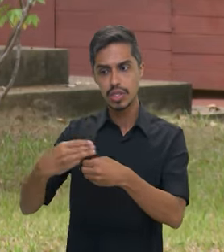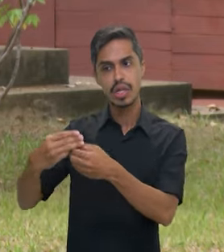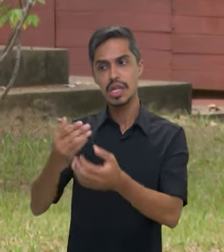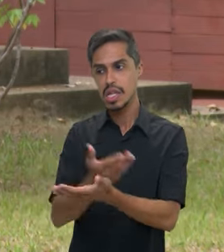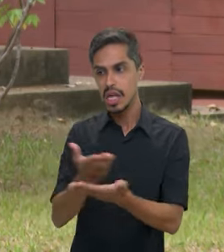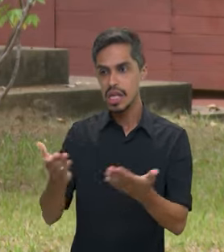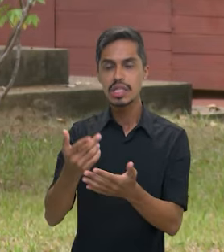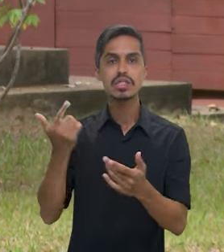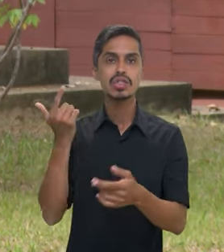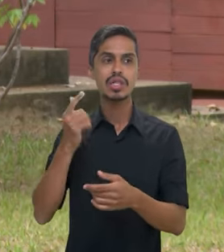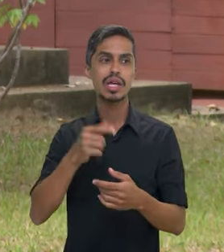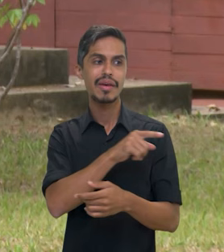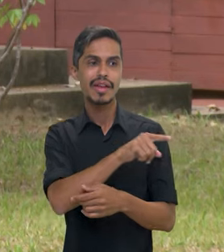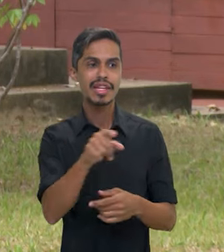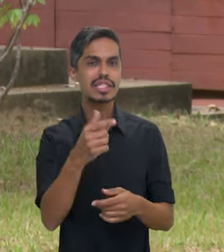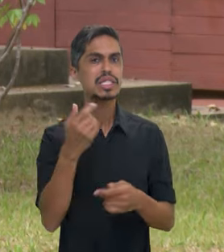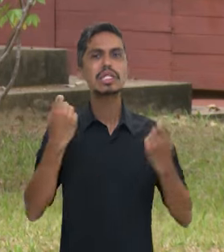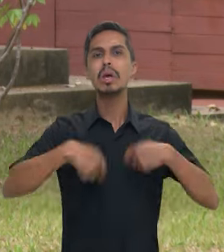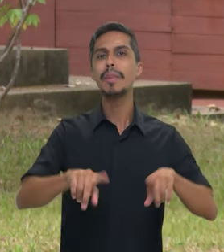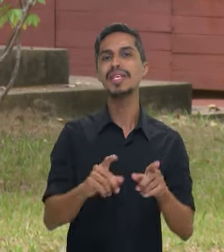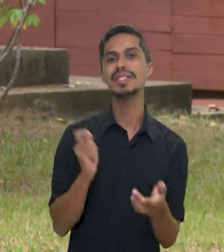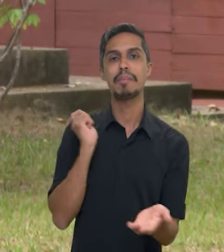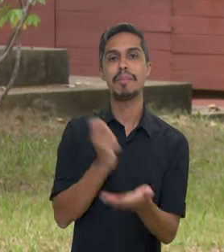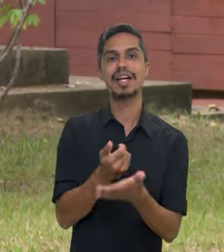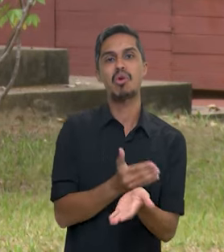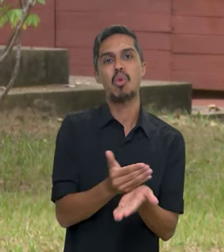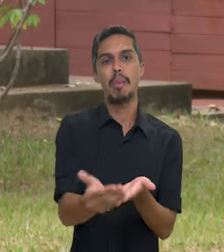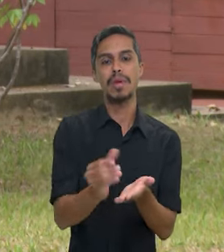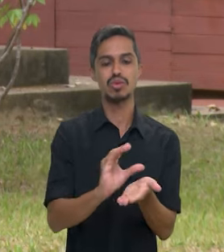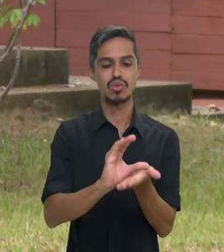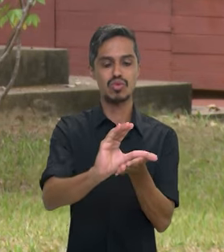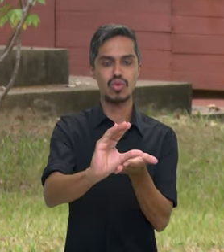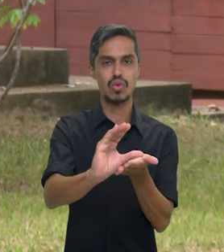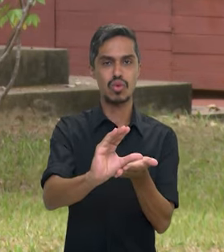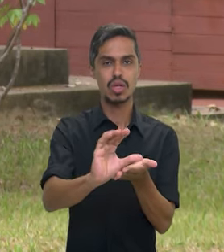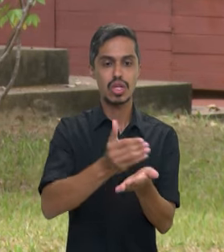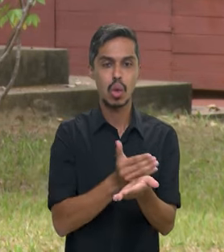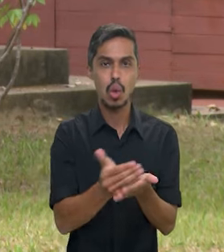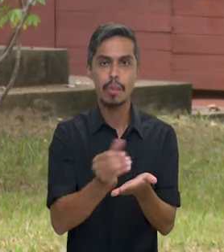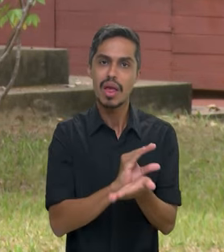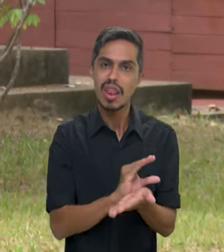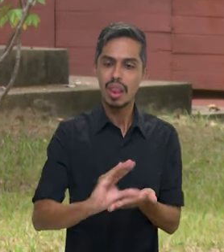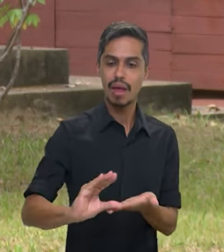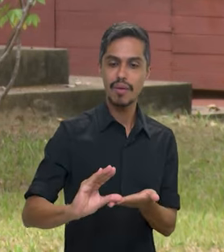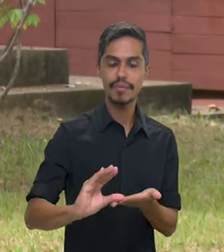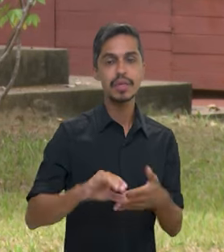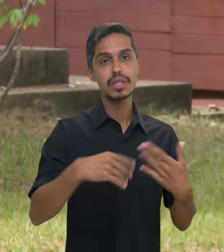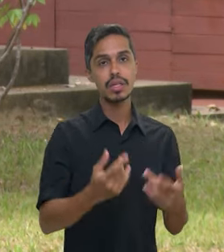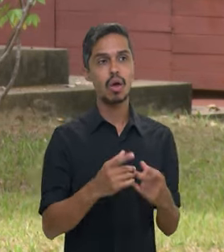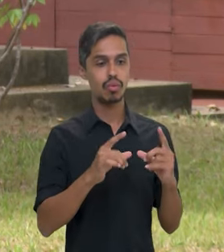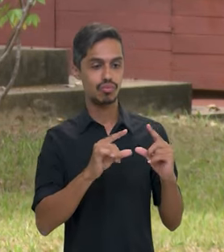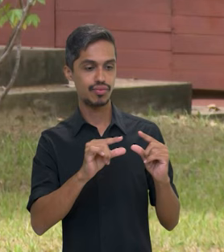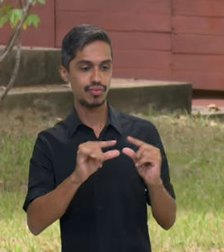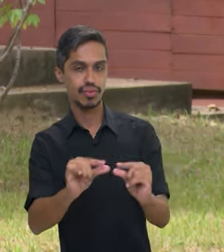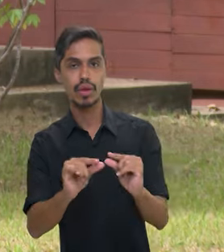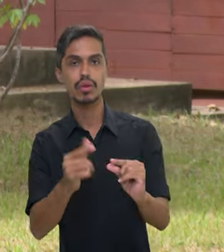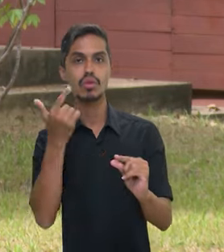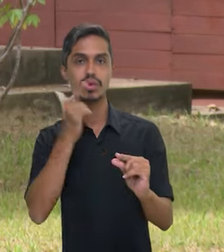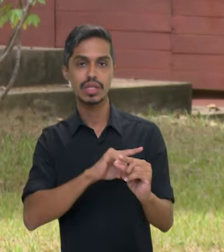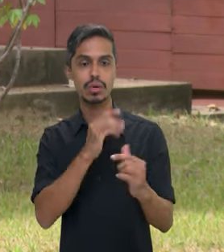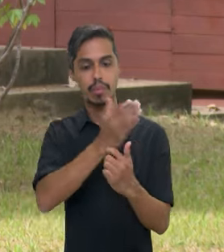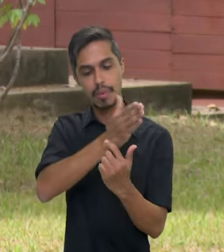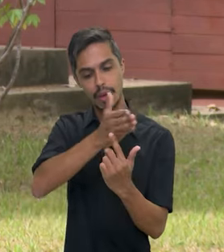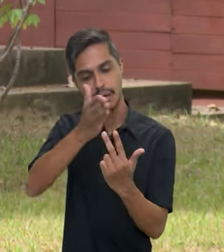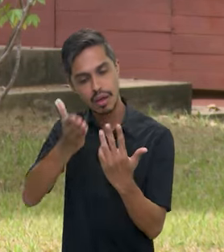que as pessoas não tenham que pagar a entrada e, até, às vezes, diminuir o valor daquilo que vai ser colocado para as